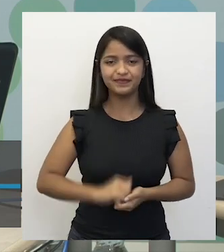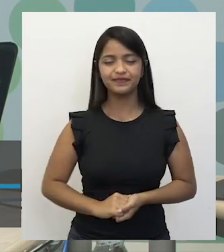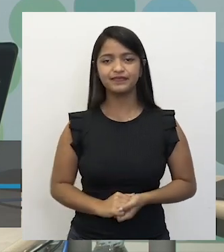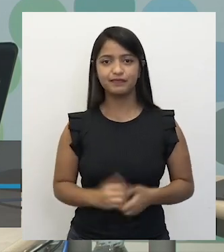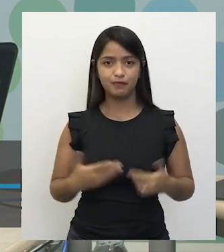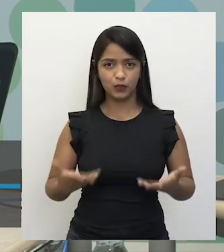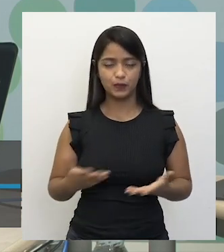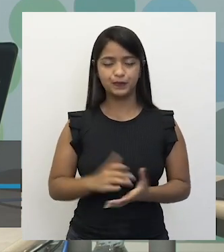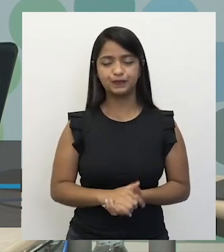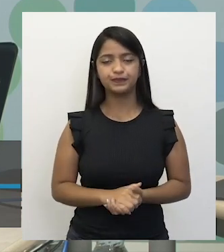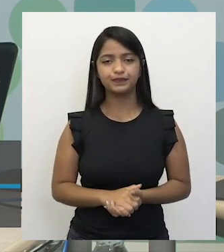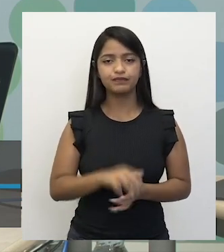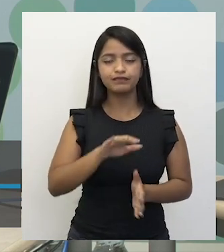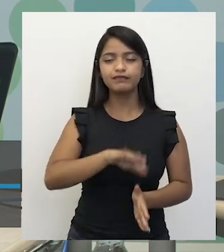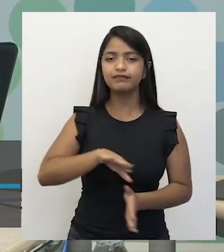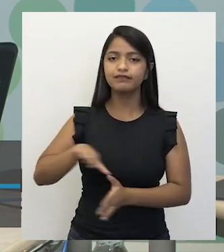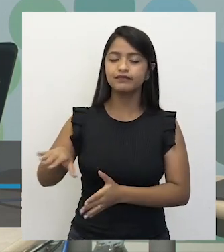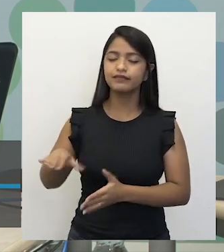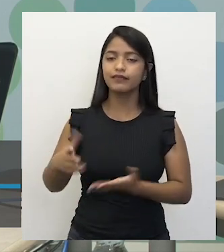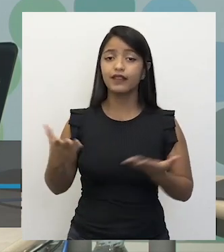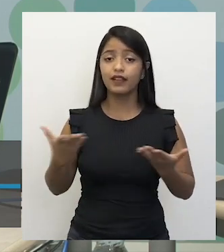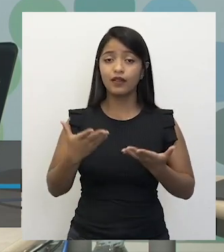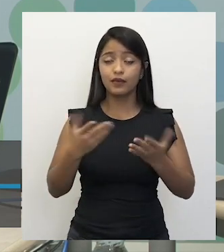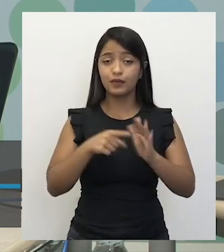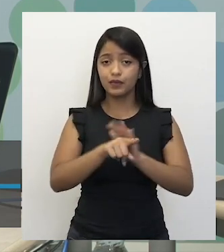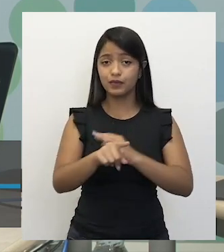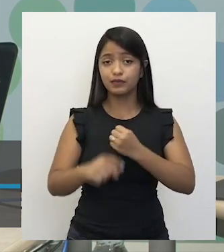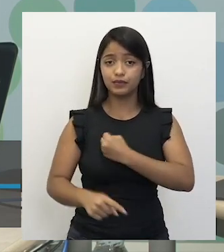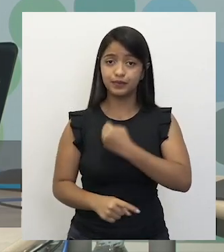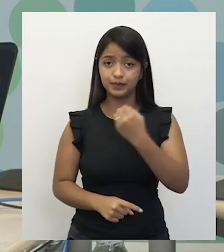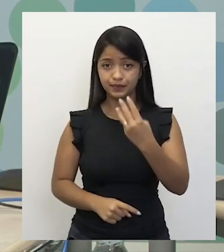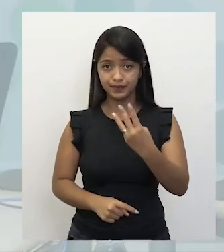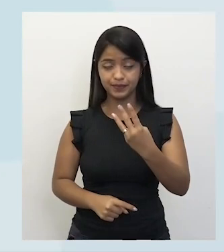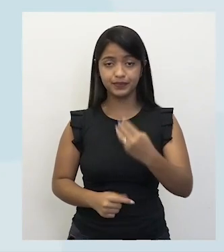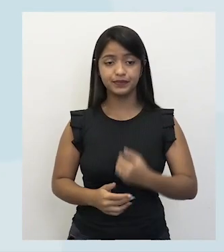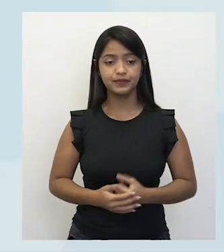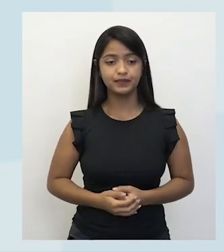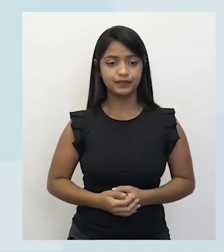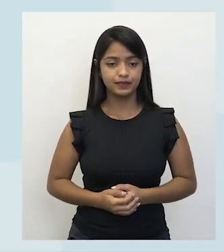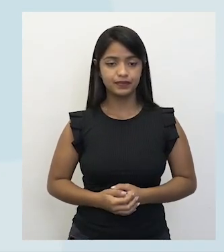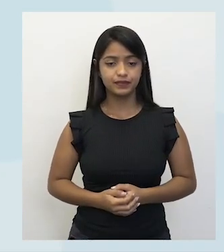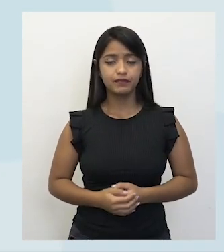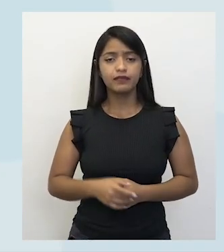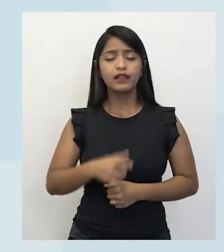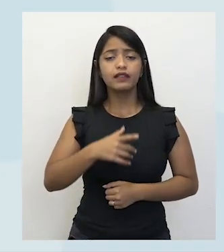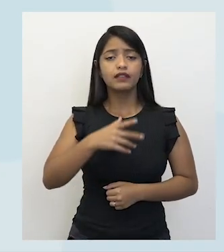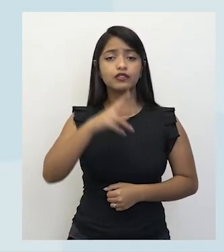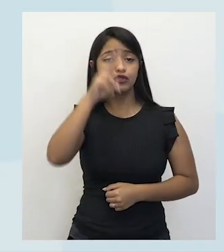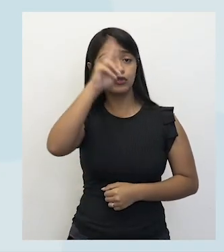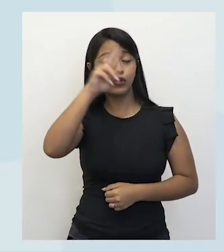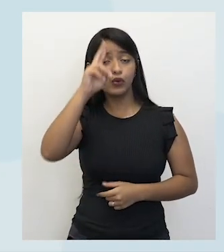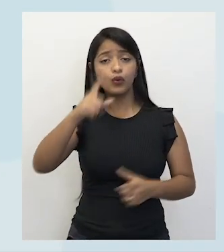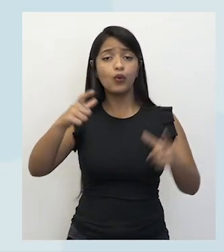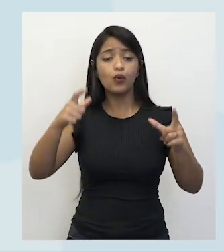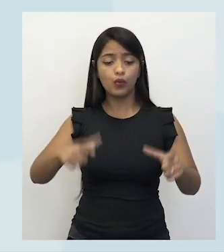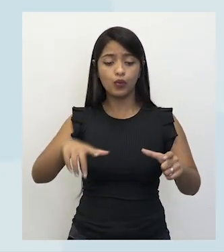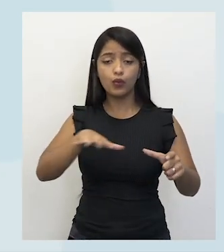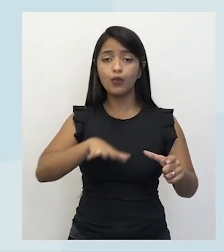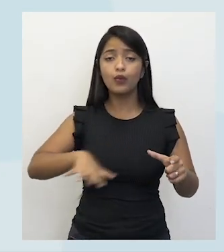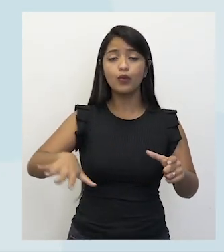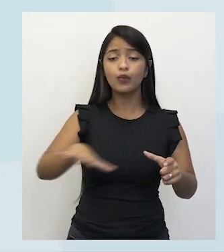Bom, então agora vamos para a terceira questão, meus amores. Onde a história se passa, ou seja,